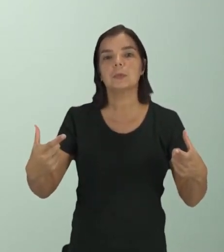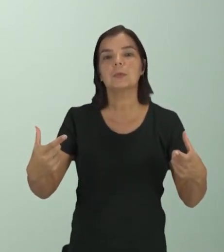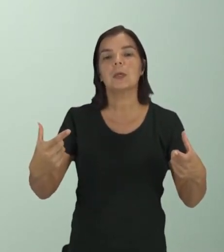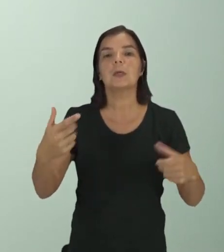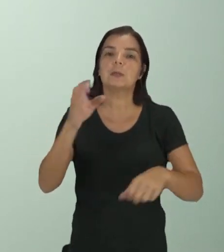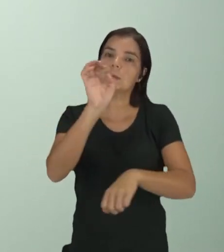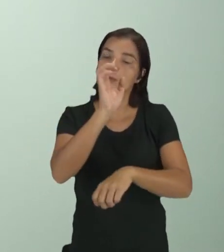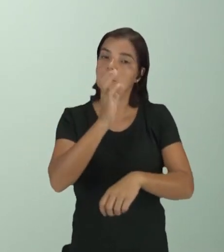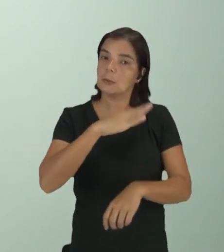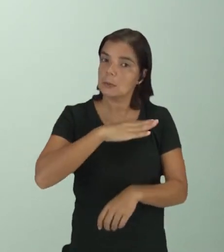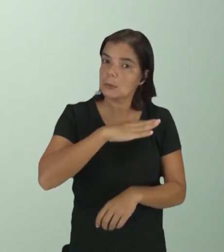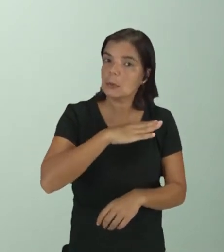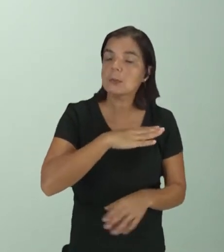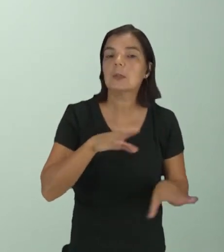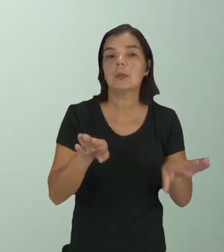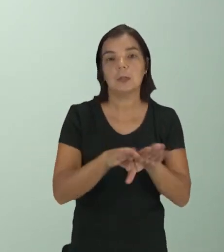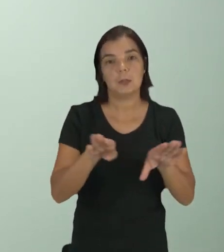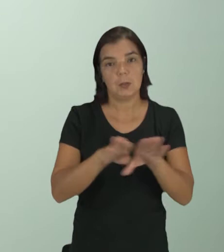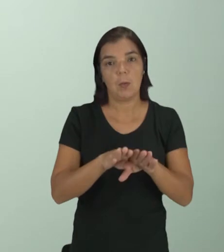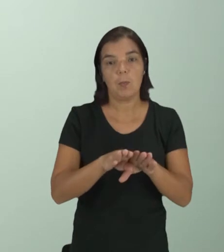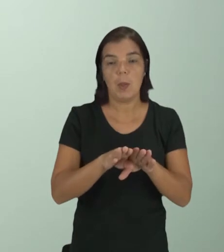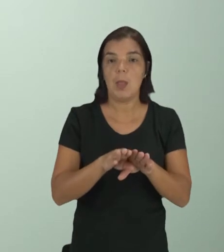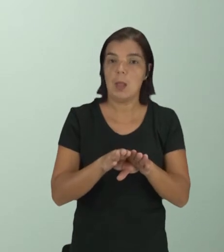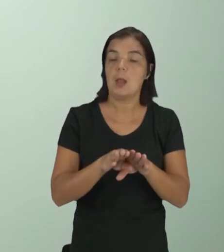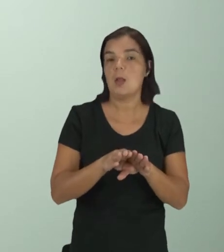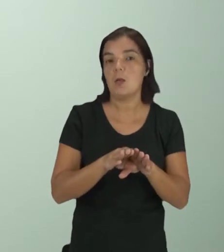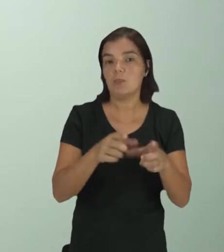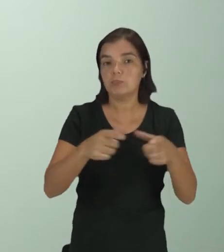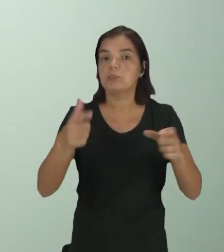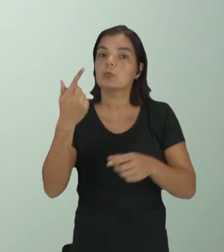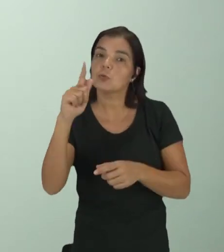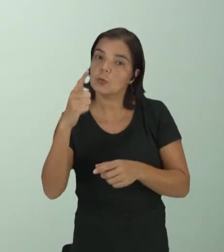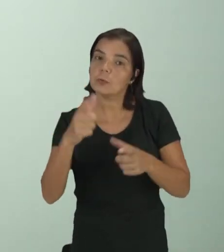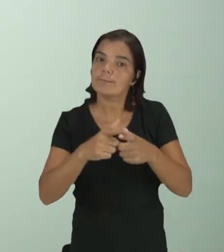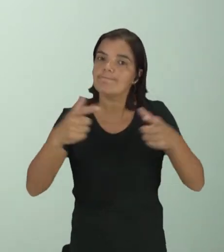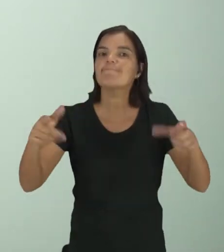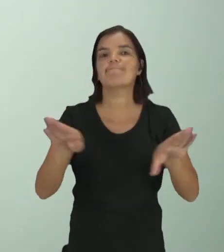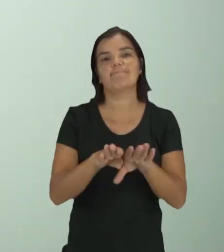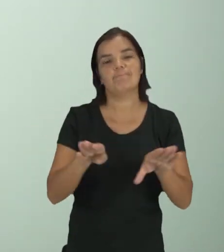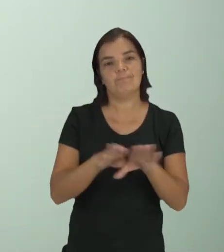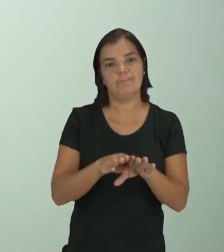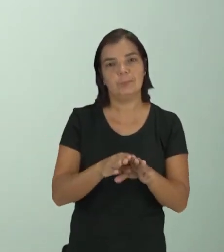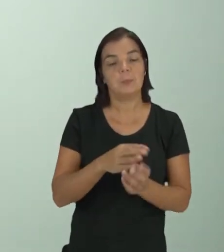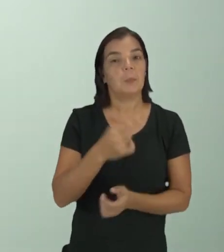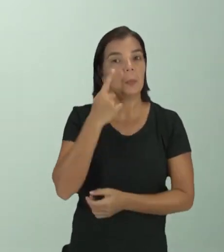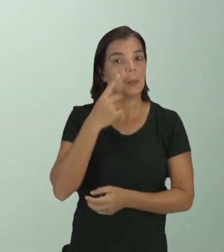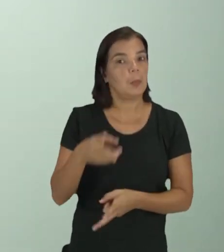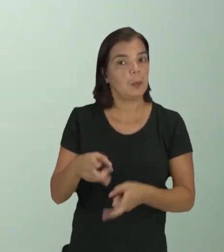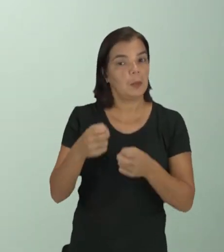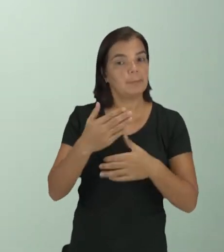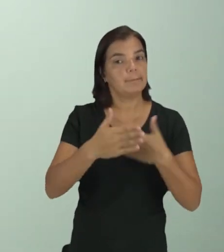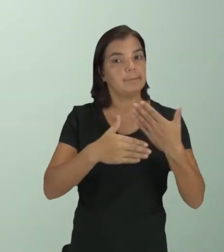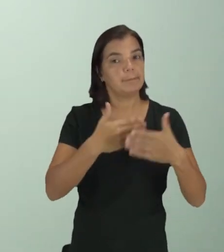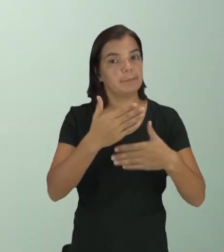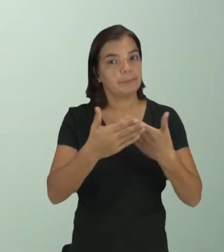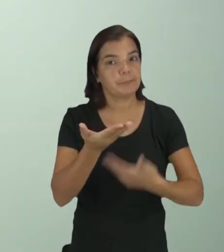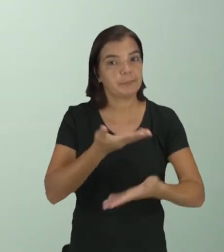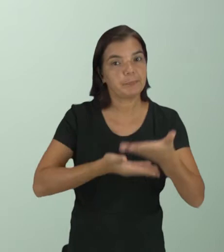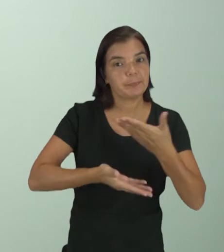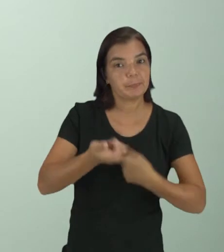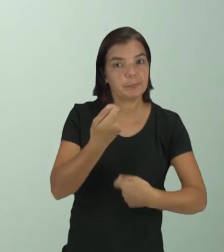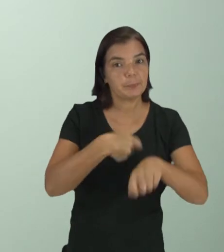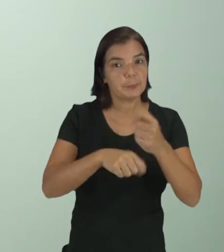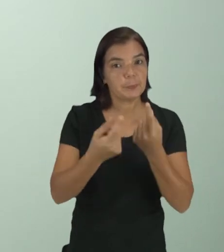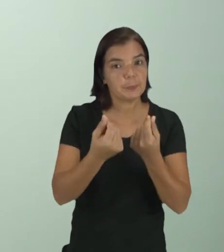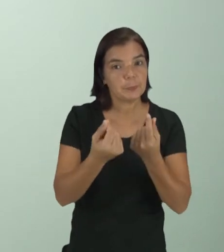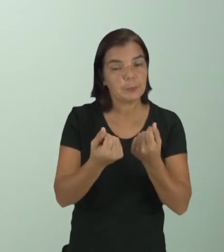das cidades, e o crescimento demográfico também, ele vai sendo acentuado, certo? Cabe salientar também esse processo, essa relação da